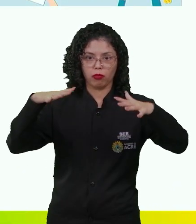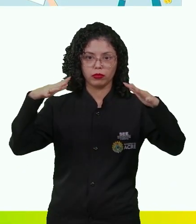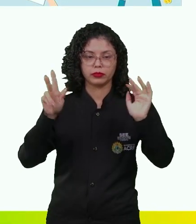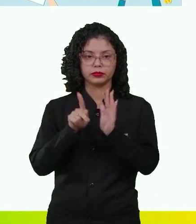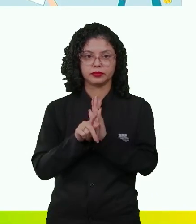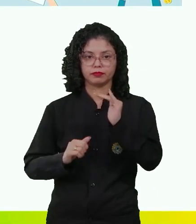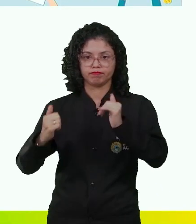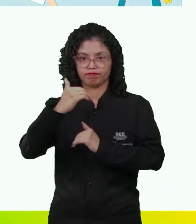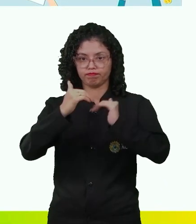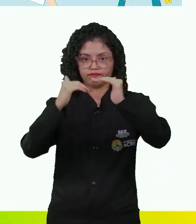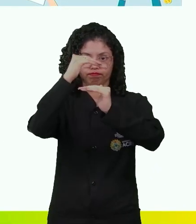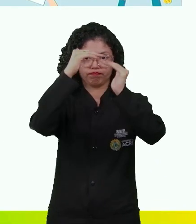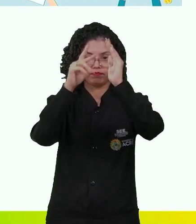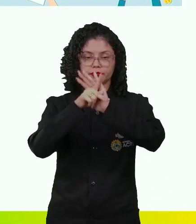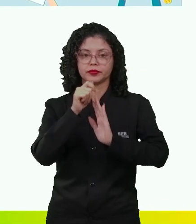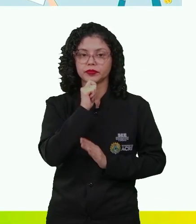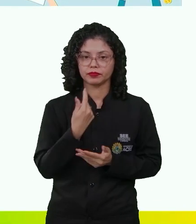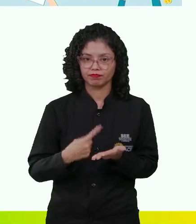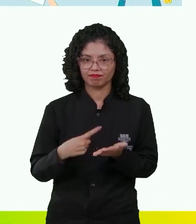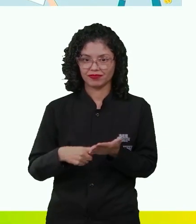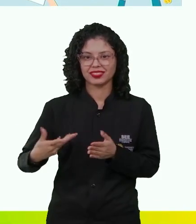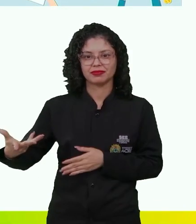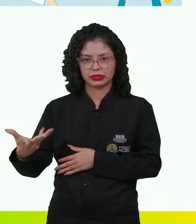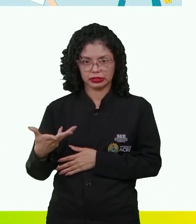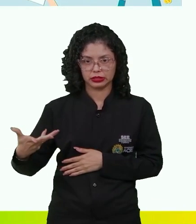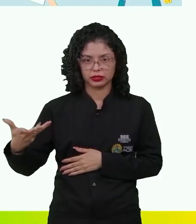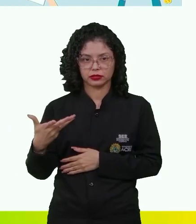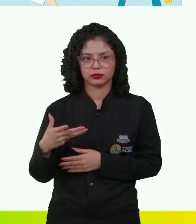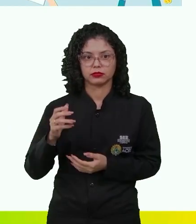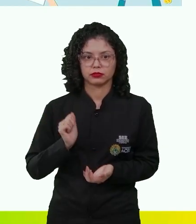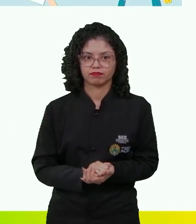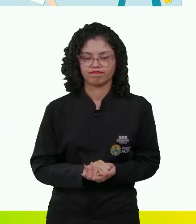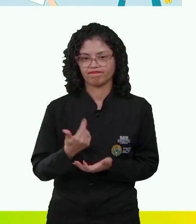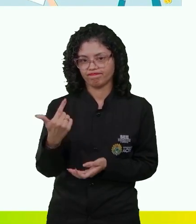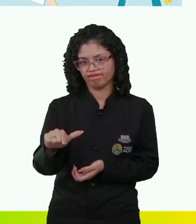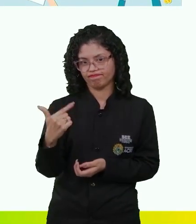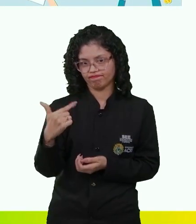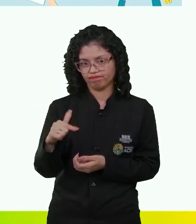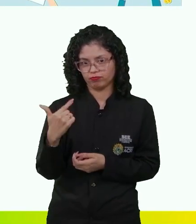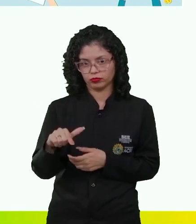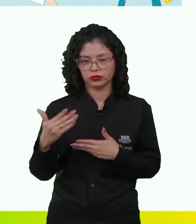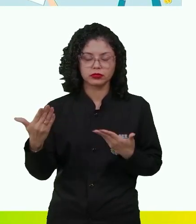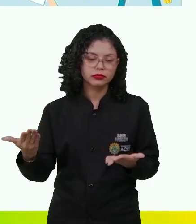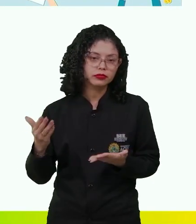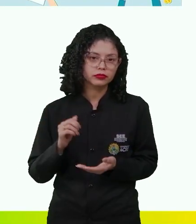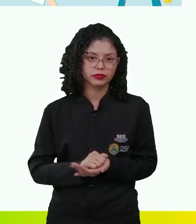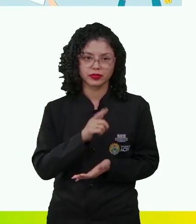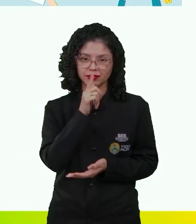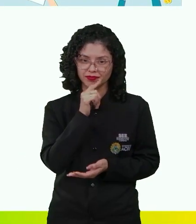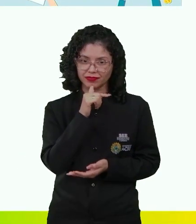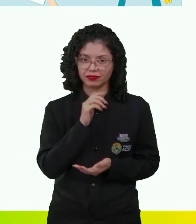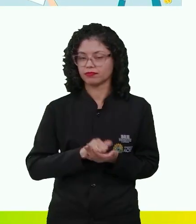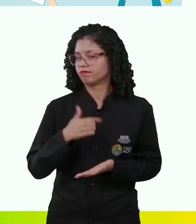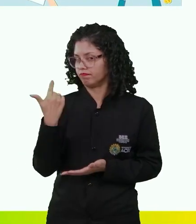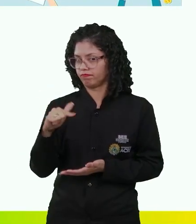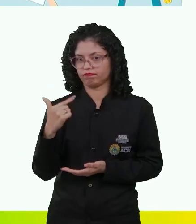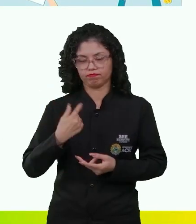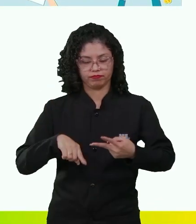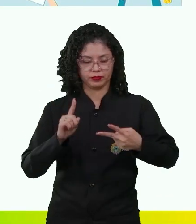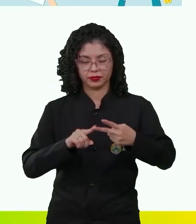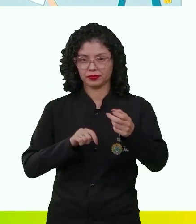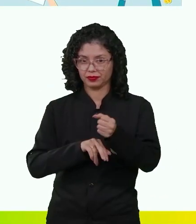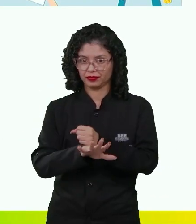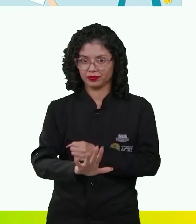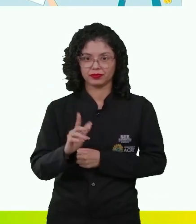umas às outras. As condições básicas de higiene são precárias, água encanada, rede de